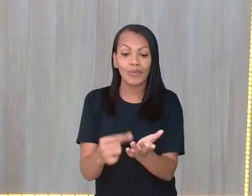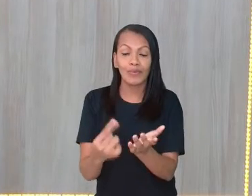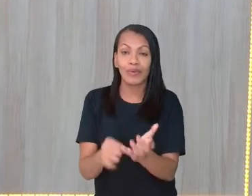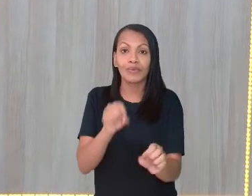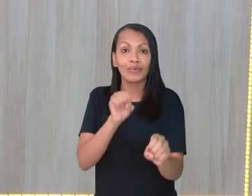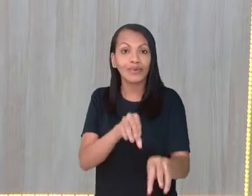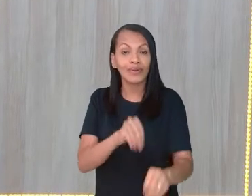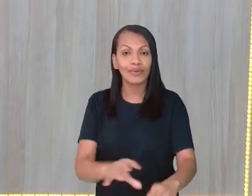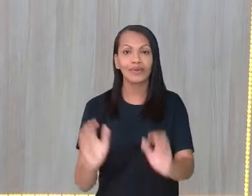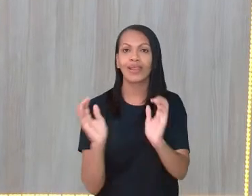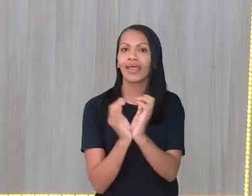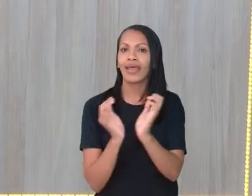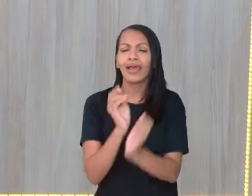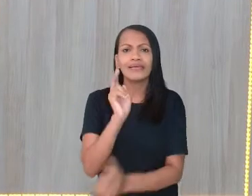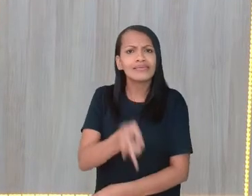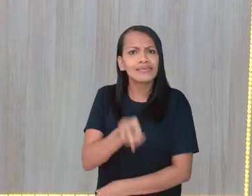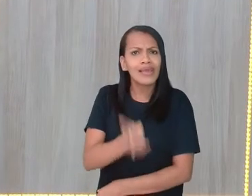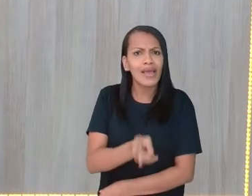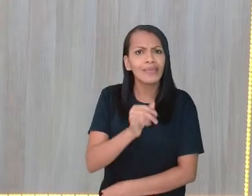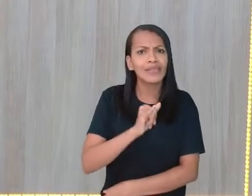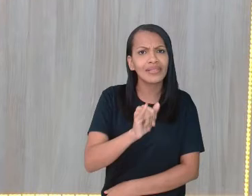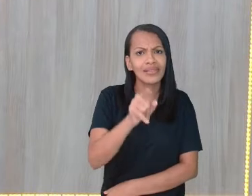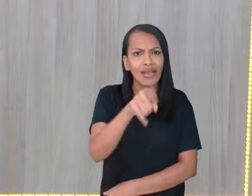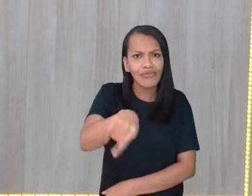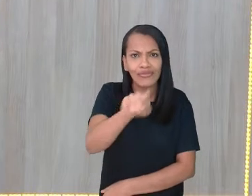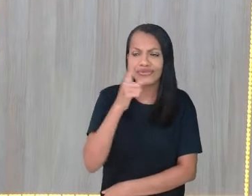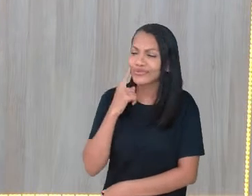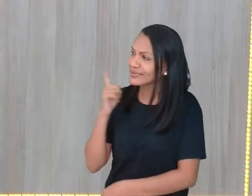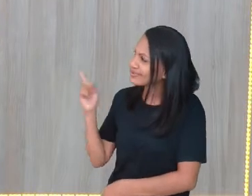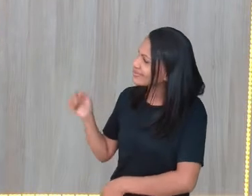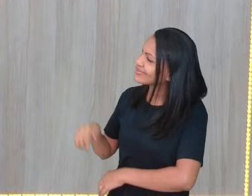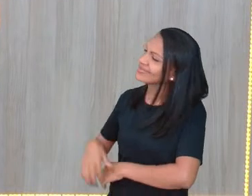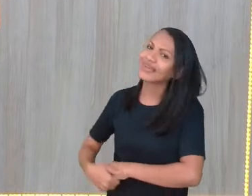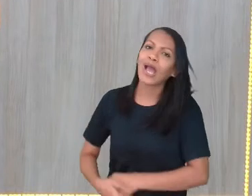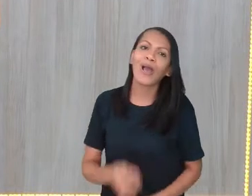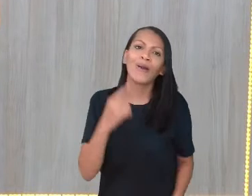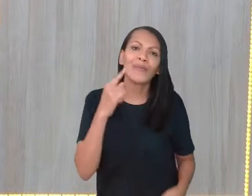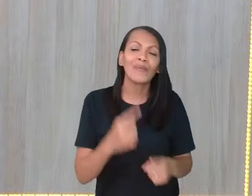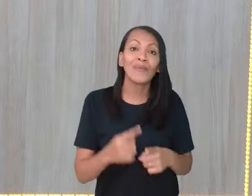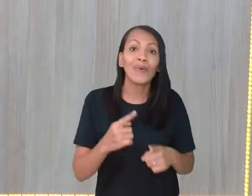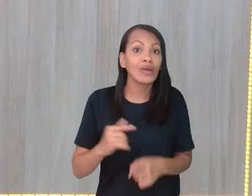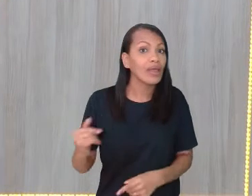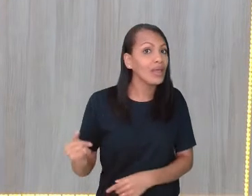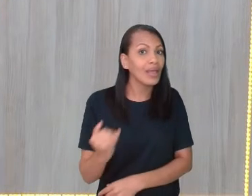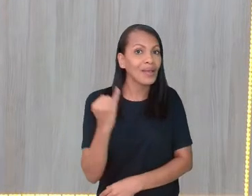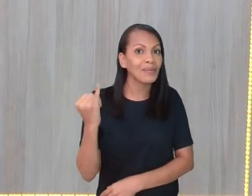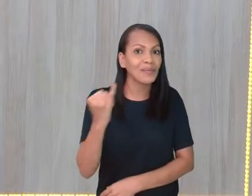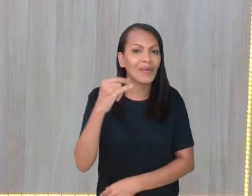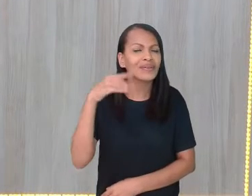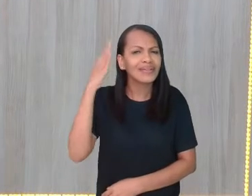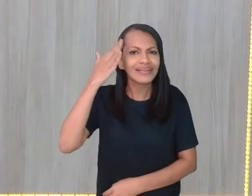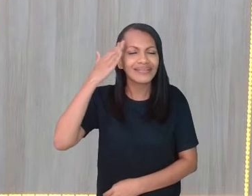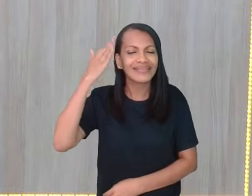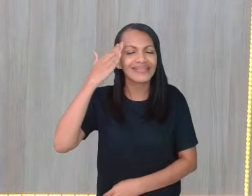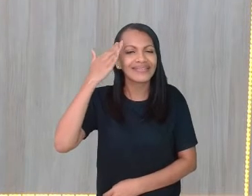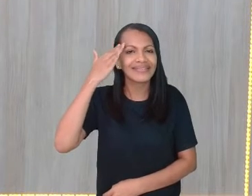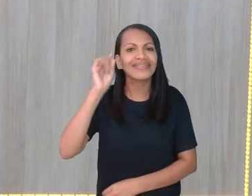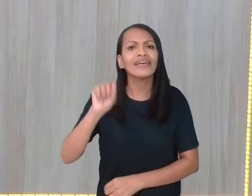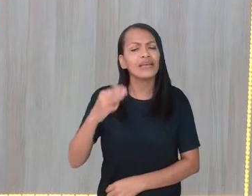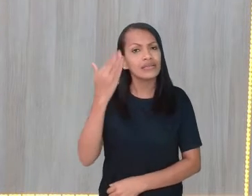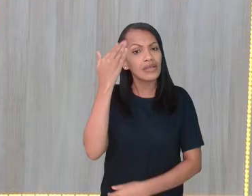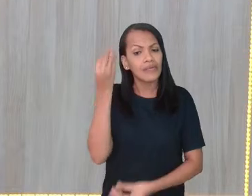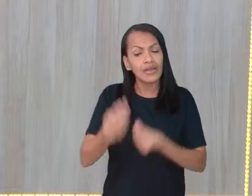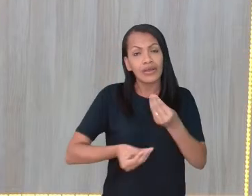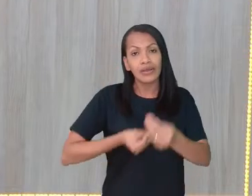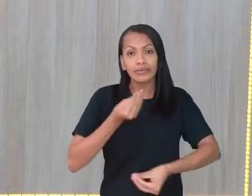gente sempre fala para vocês e sempre bate muito nessa tecla, porque é muito importante a gente entender e saber